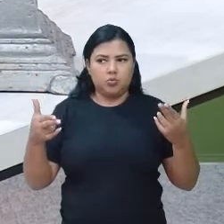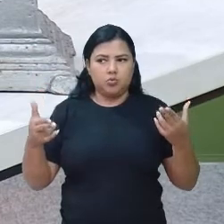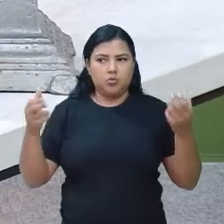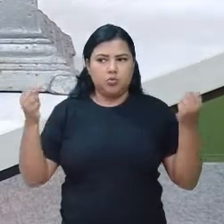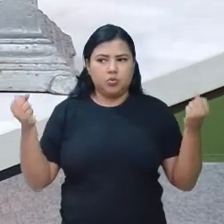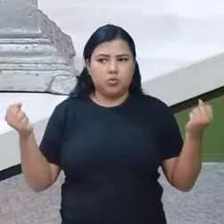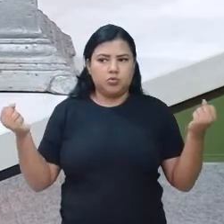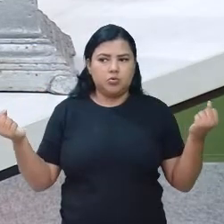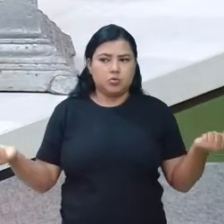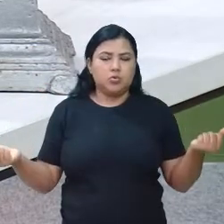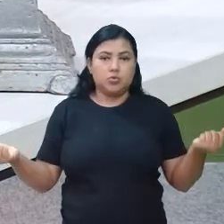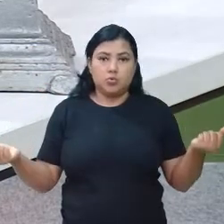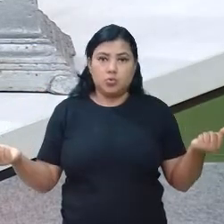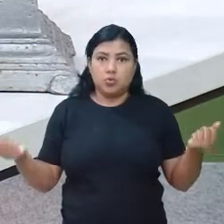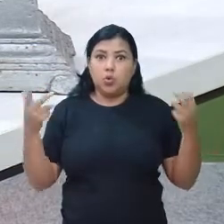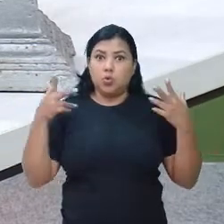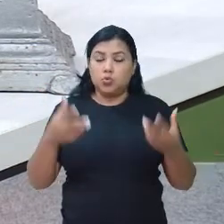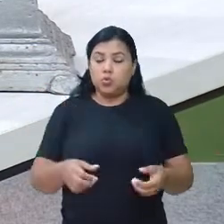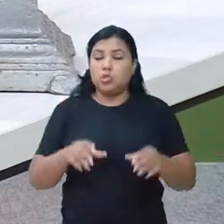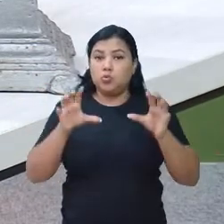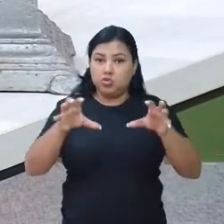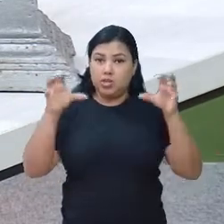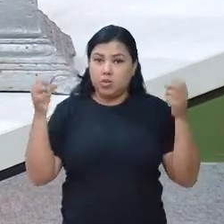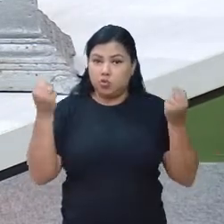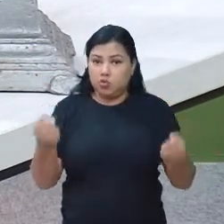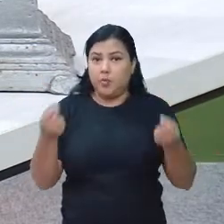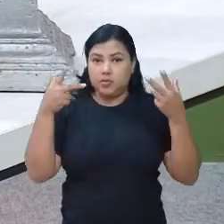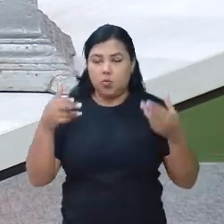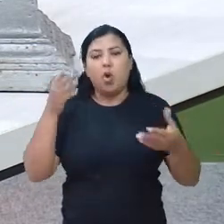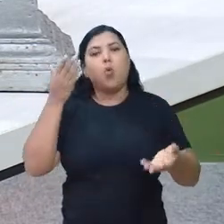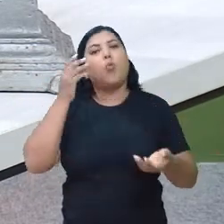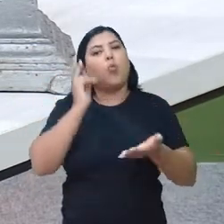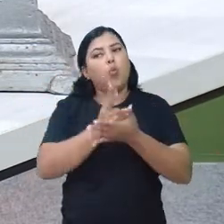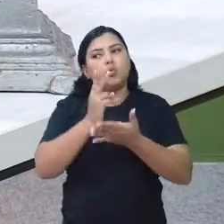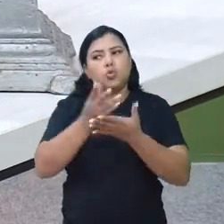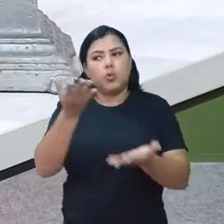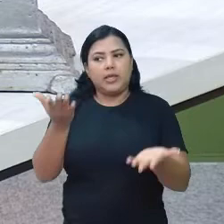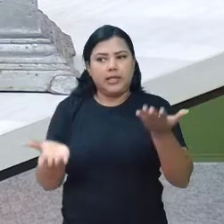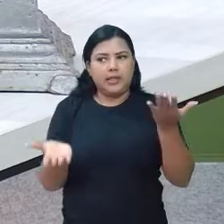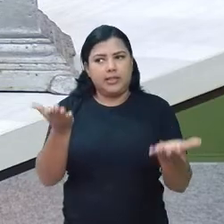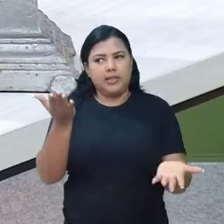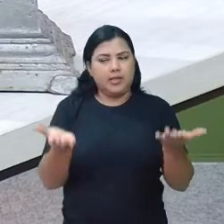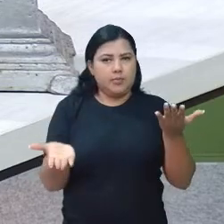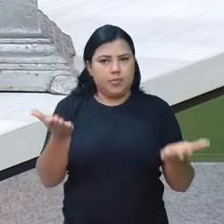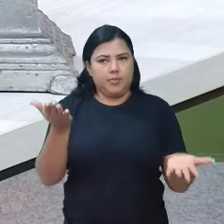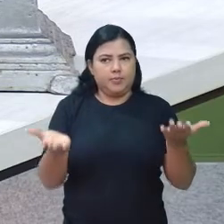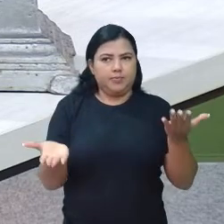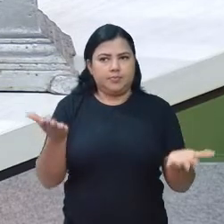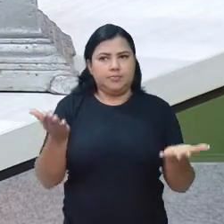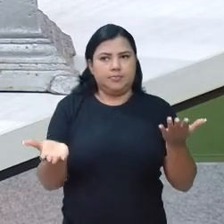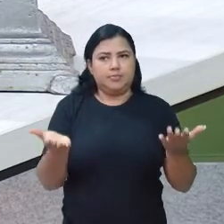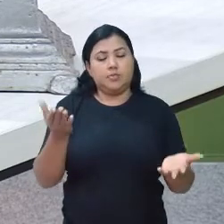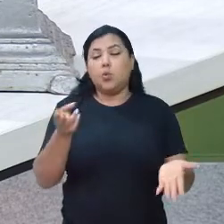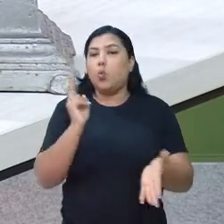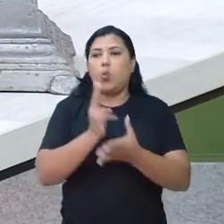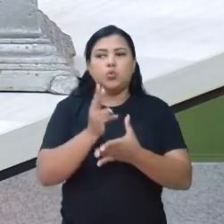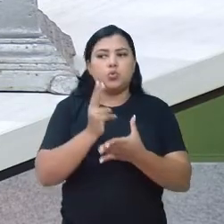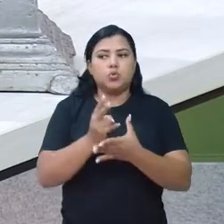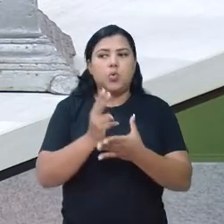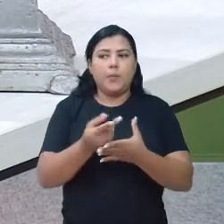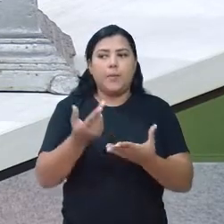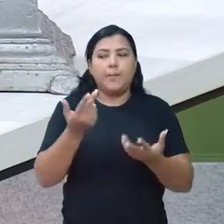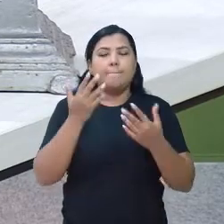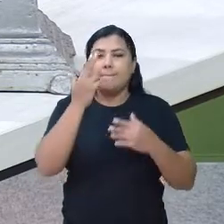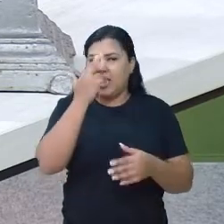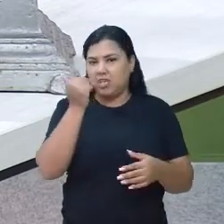pesos iguais, ela continua em equilíbrio, tá certo? Então, o equilíbrio dessa balança, ele continuou o mesmo, ou seja,